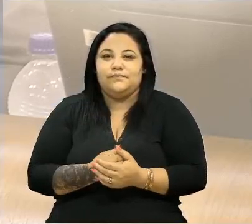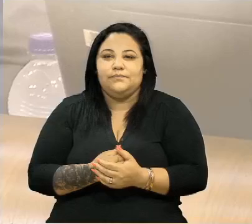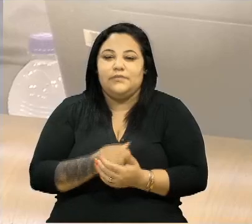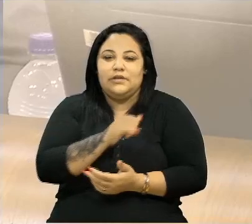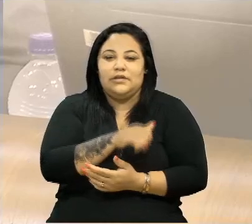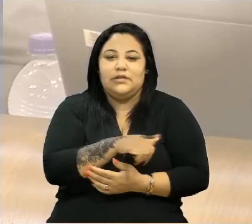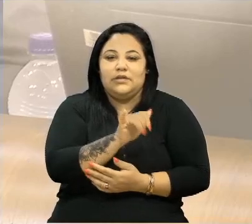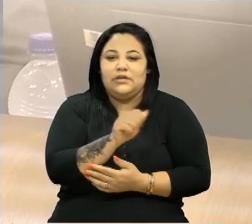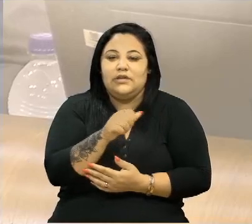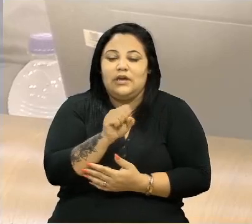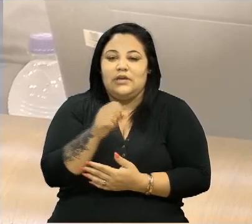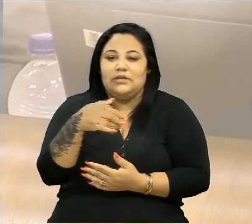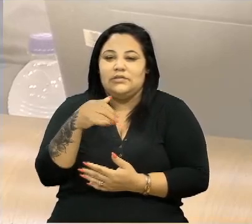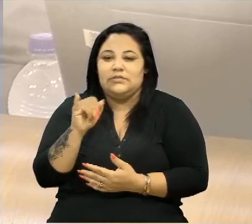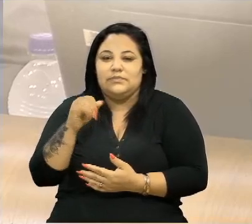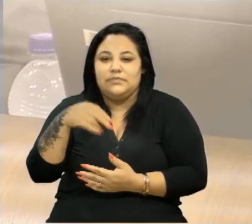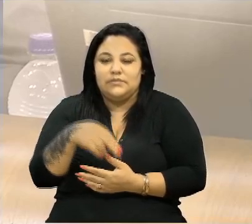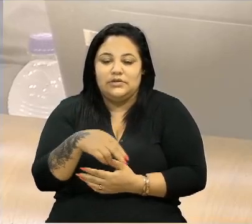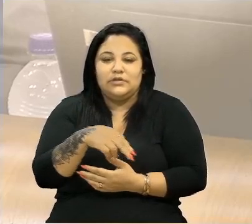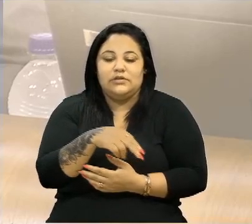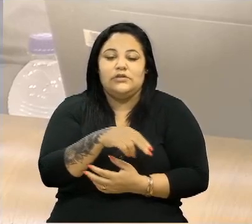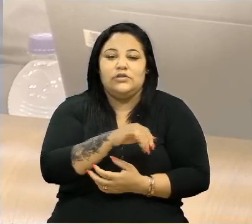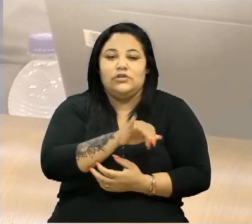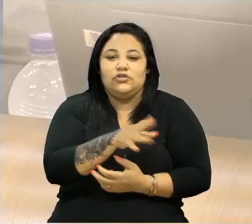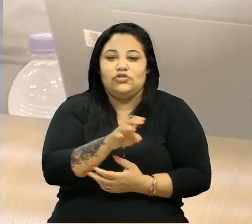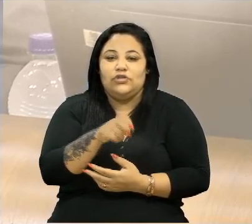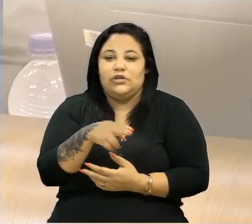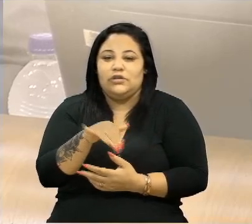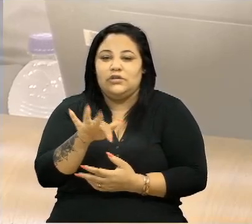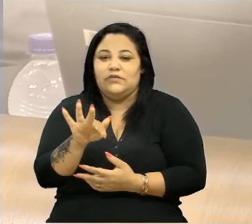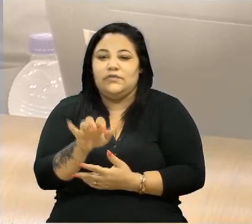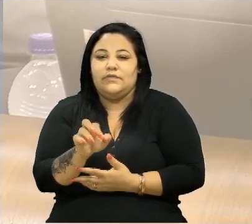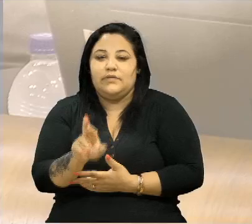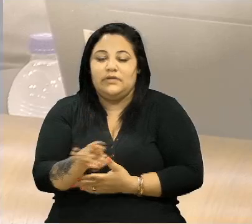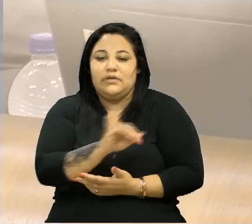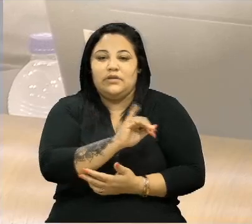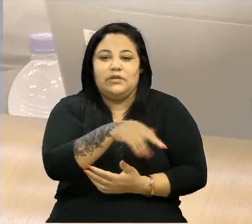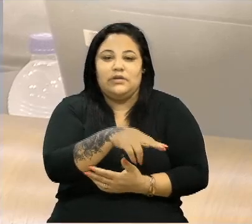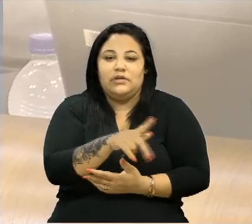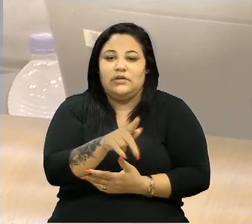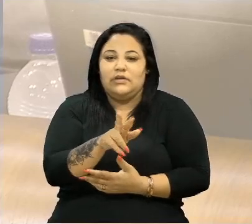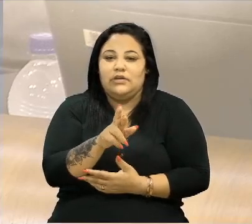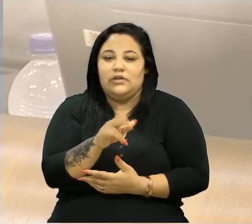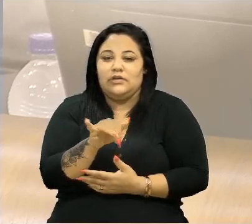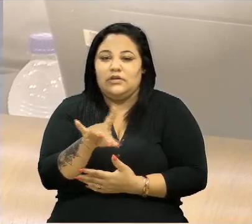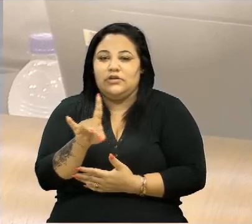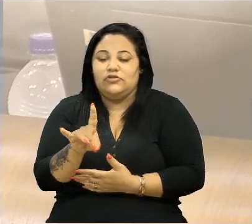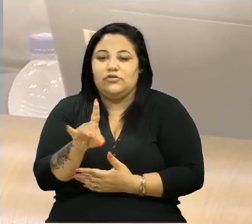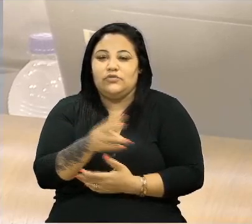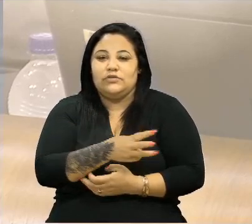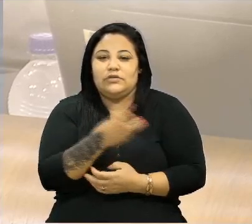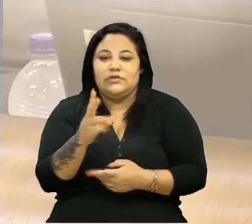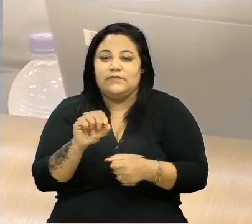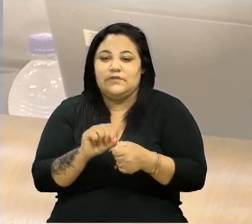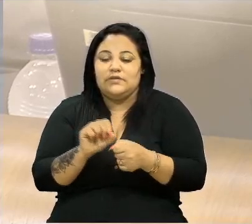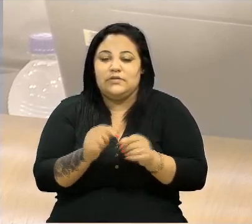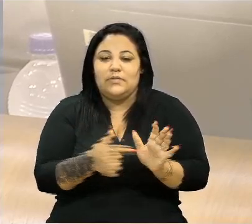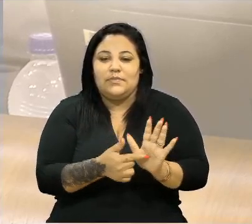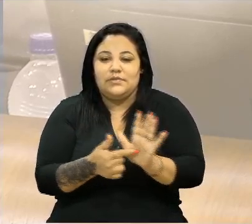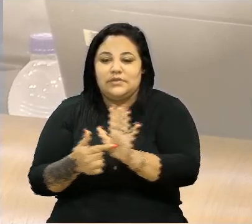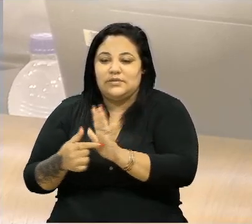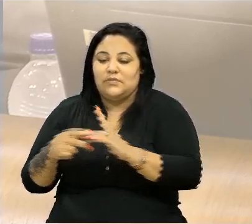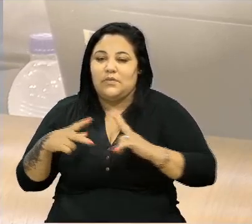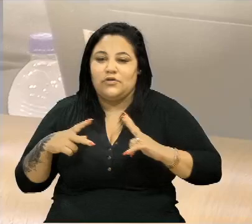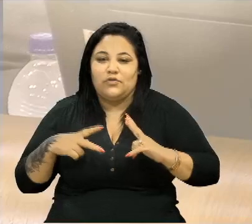Maiara, Jennifer Brits e Ingrid Vitória. Na oportunidade, o trio de soberanas fará uma apresentação pessoal aos parlamentares,